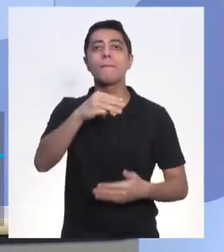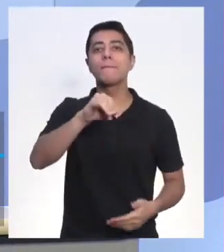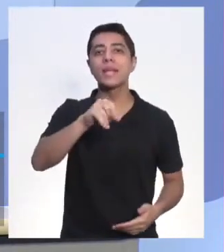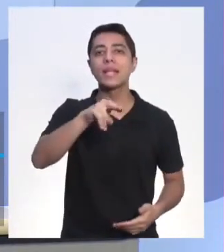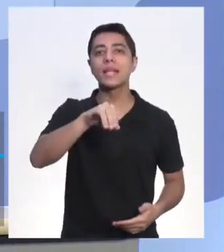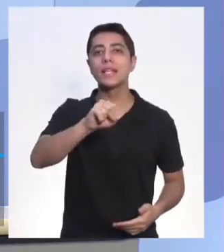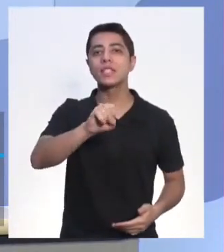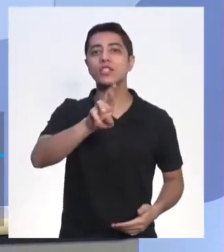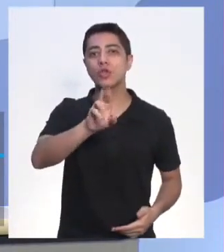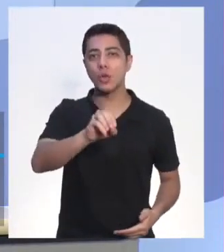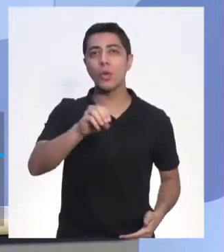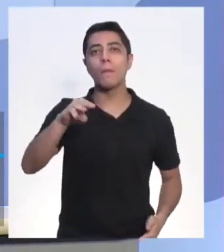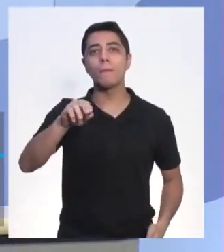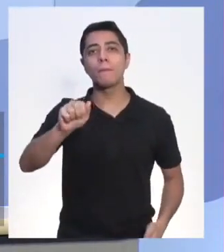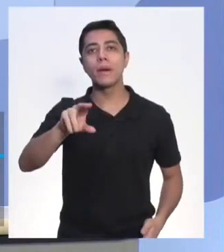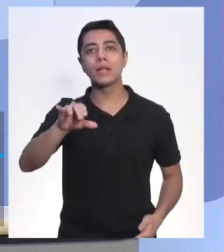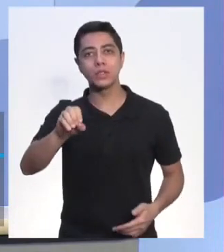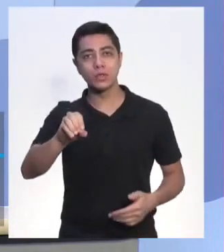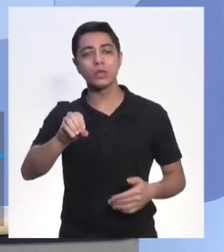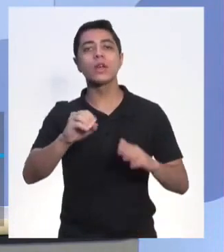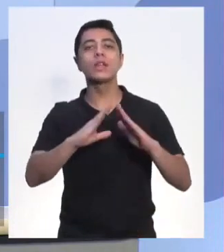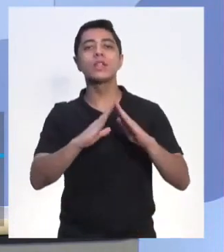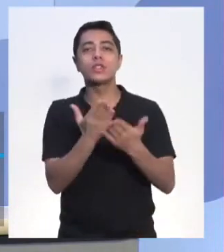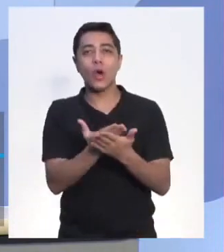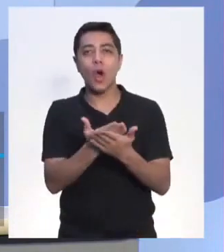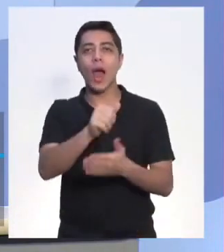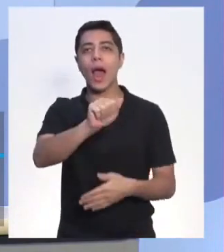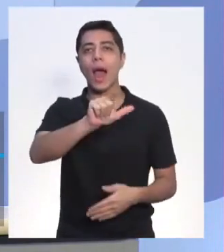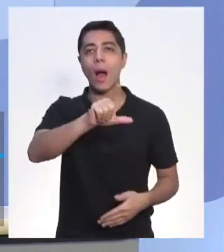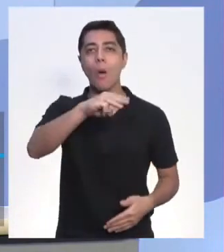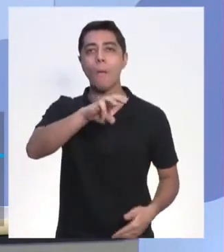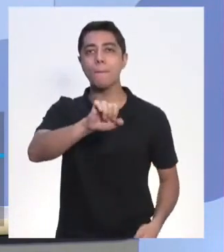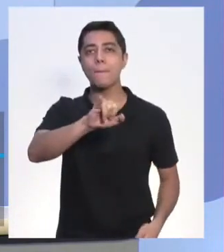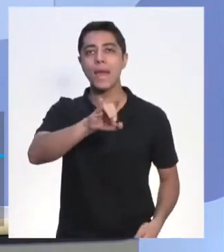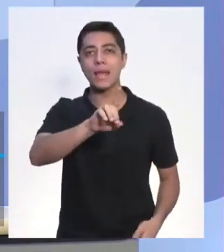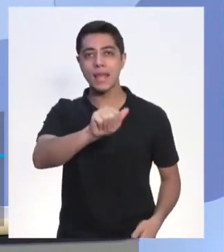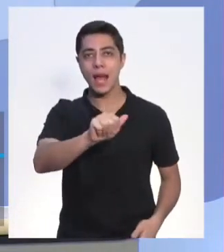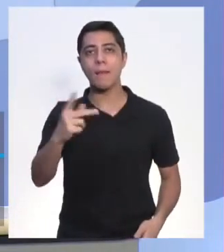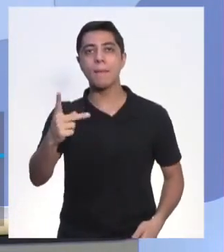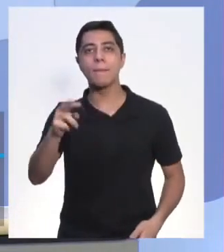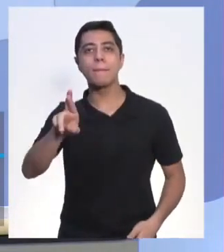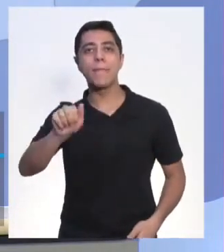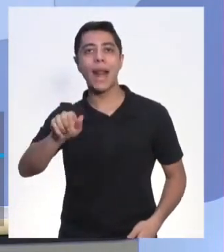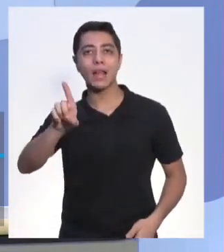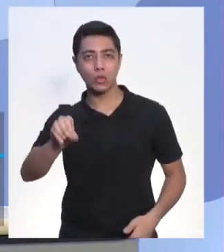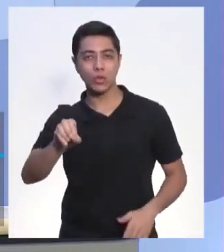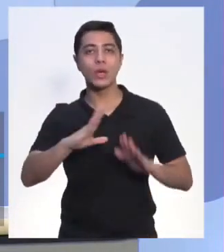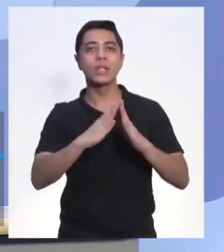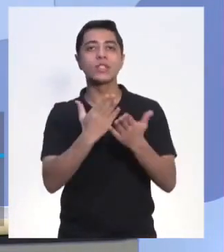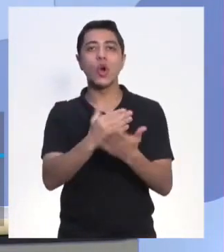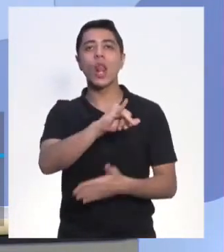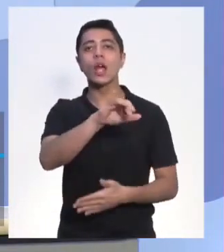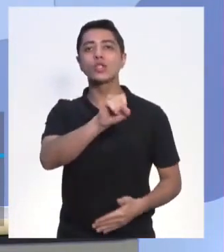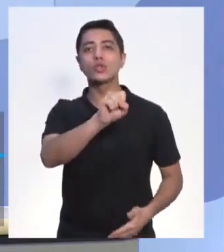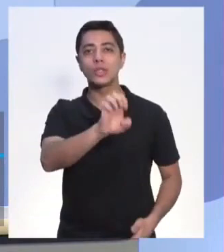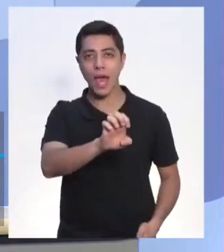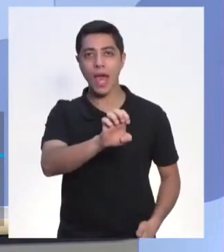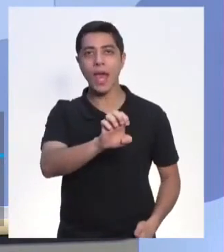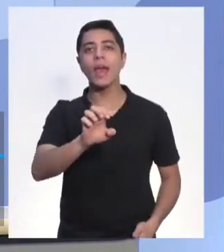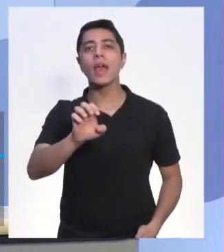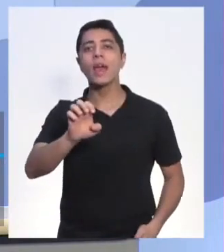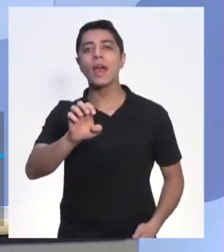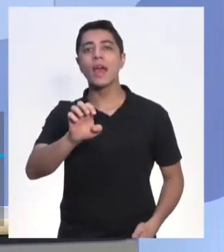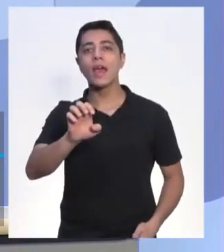Manso, Escola Almeida Prado, Escola Conselheiro Rui Barbosa, Escola José Amaro Rodrigues Arthur